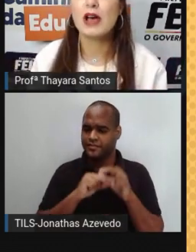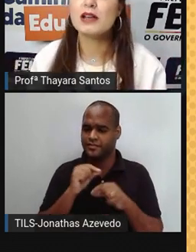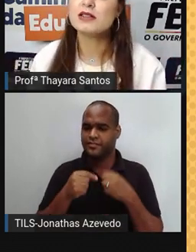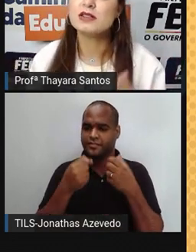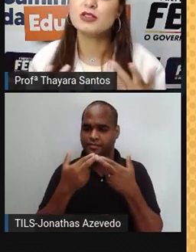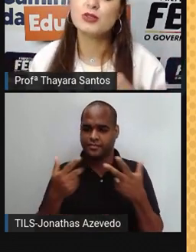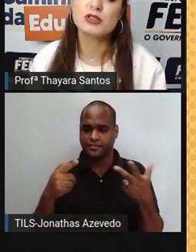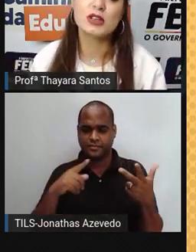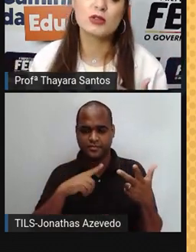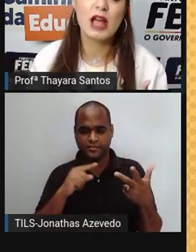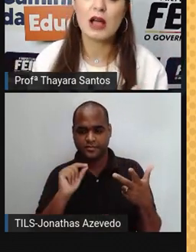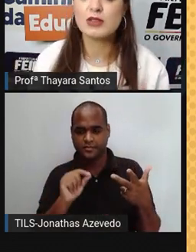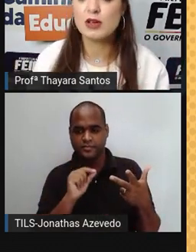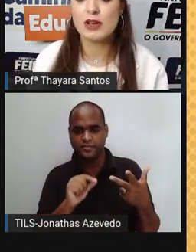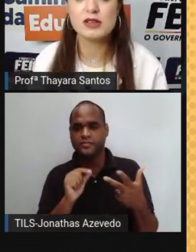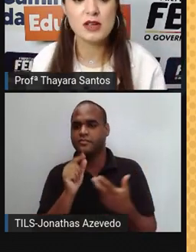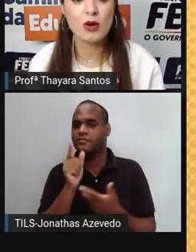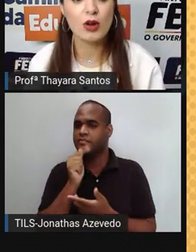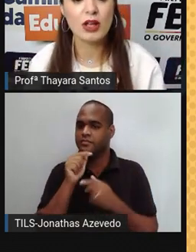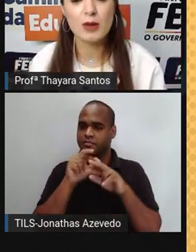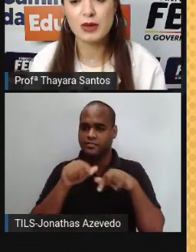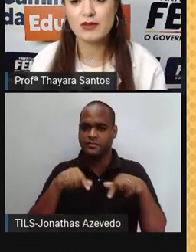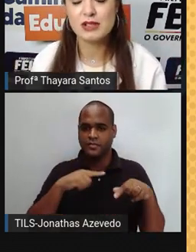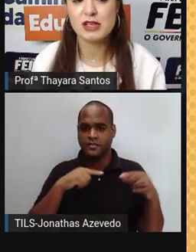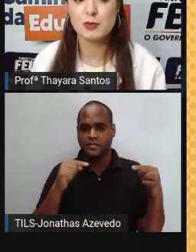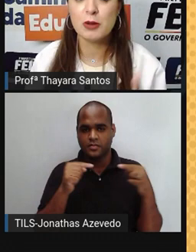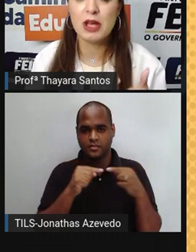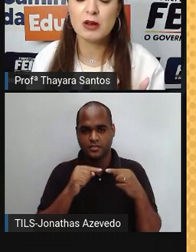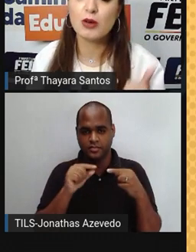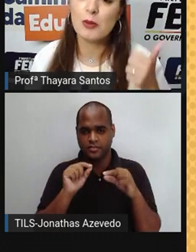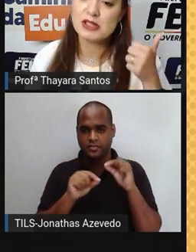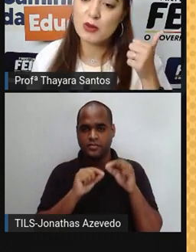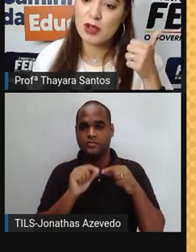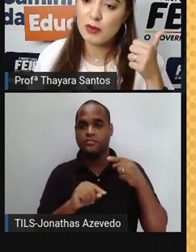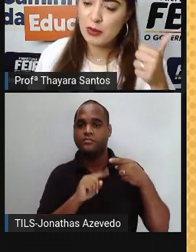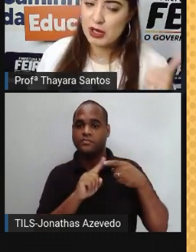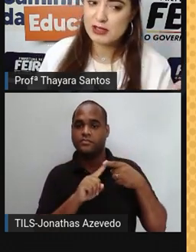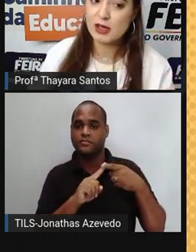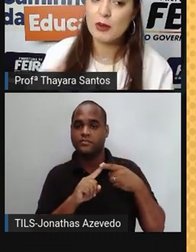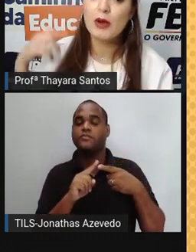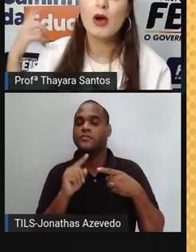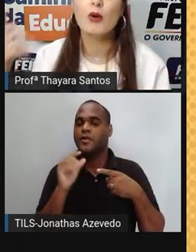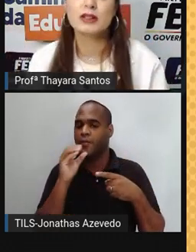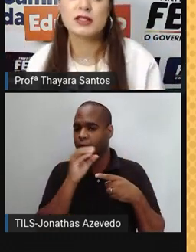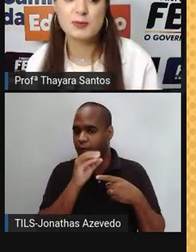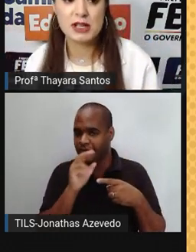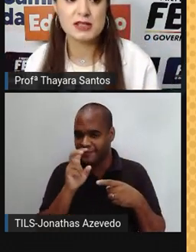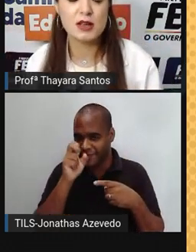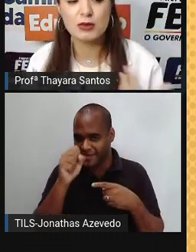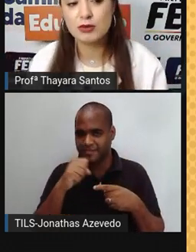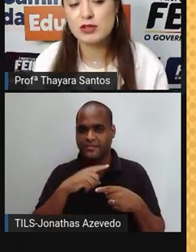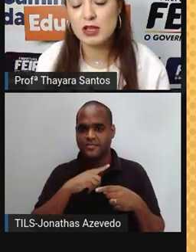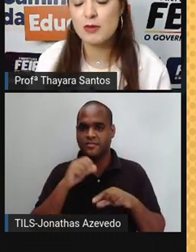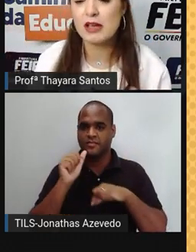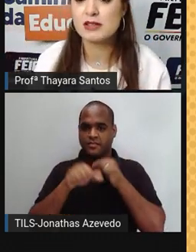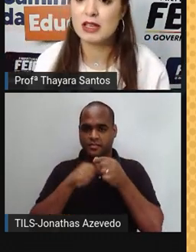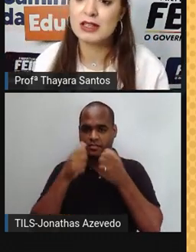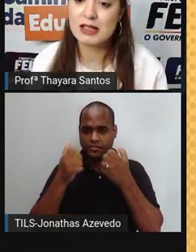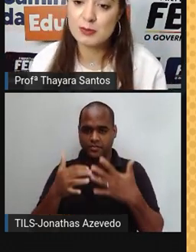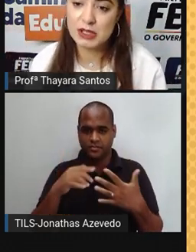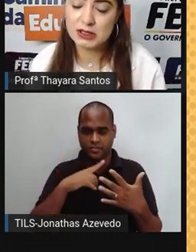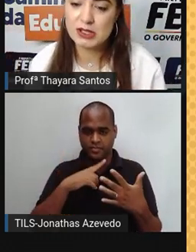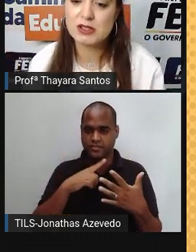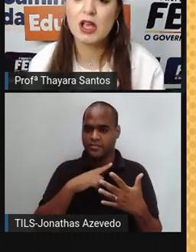as fases do ciclo da água são essas que eu coloquei para vocês primeiro começa com EVA coração ou a transpiração dos